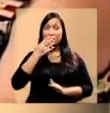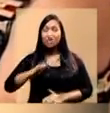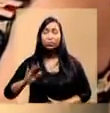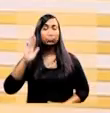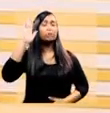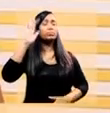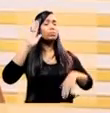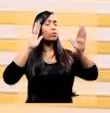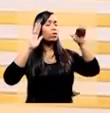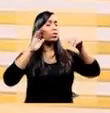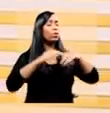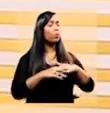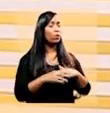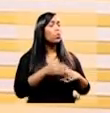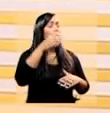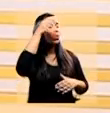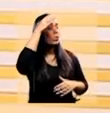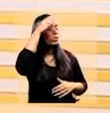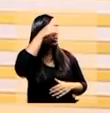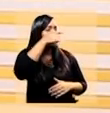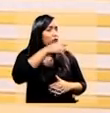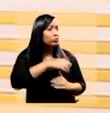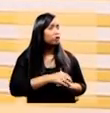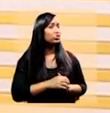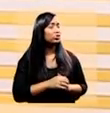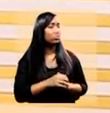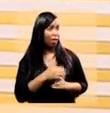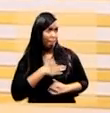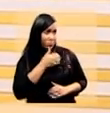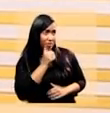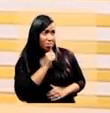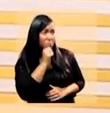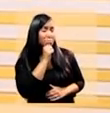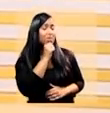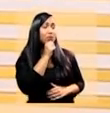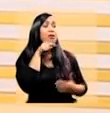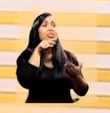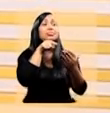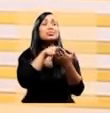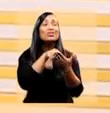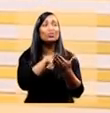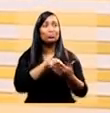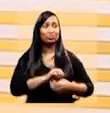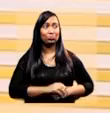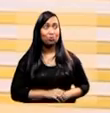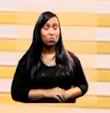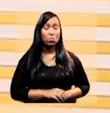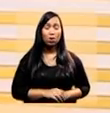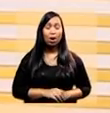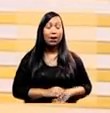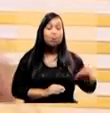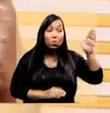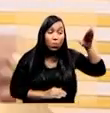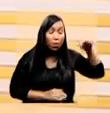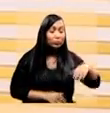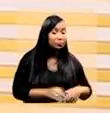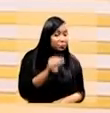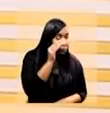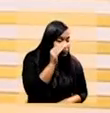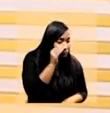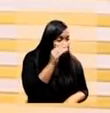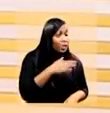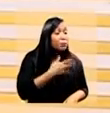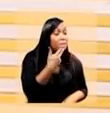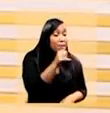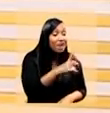se posicionou e disse assim: "Ô tia, a minha mãe denunciou". Aí ele abaixou no meu ouvido e disse